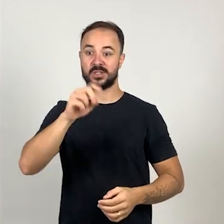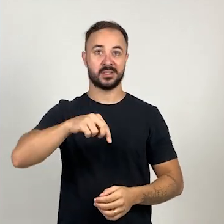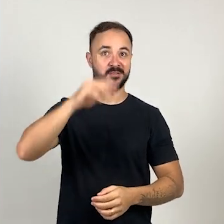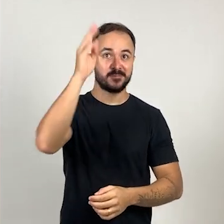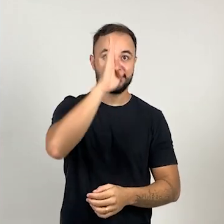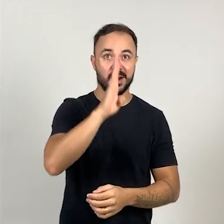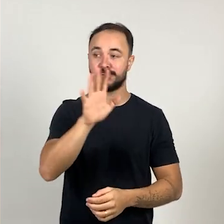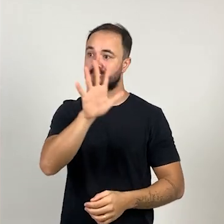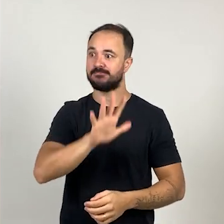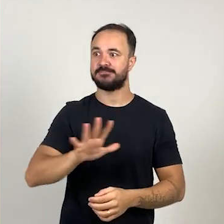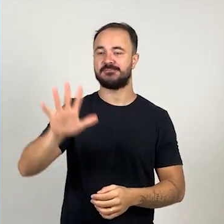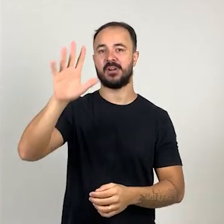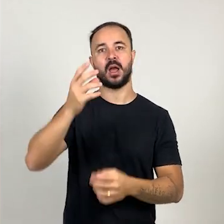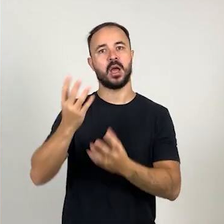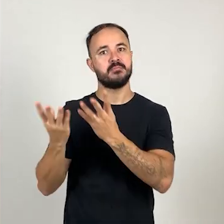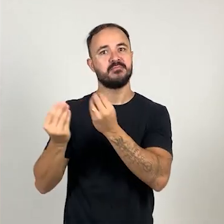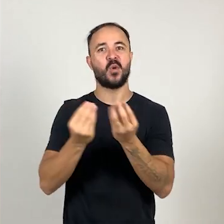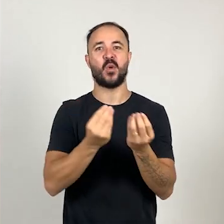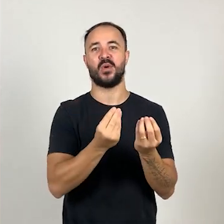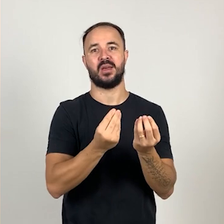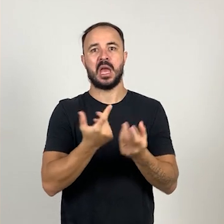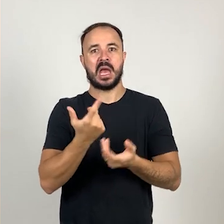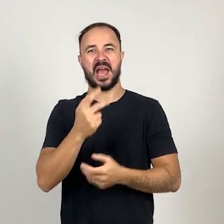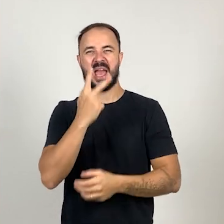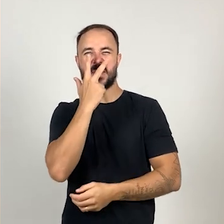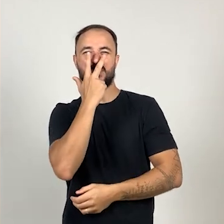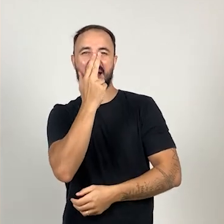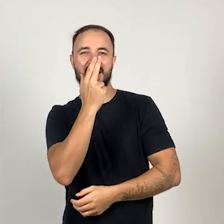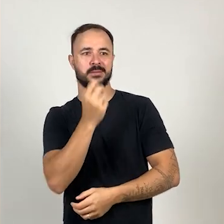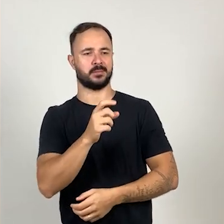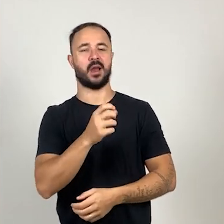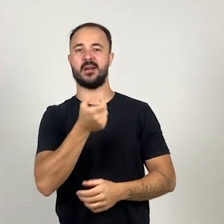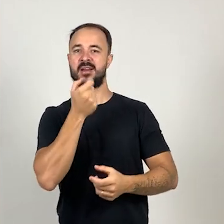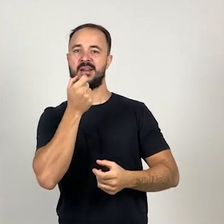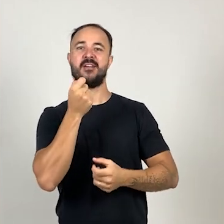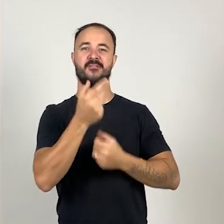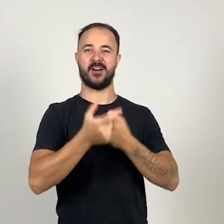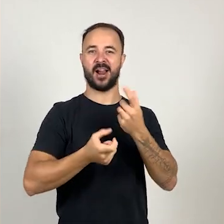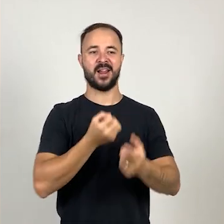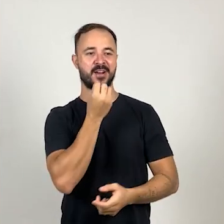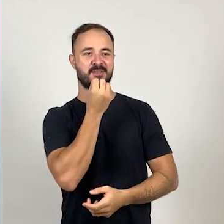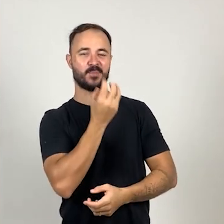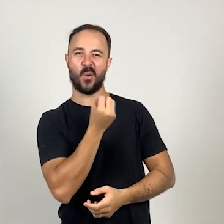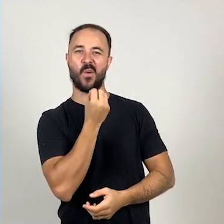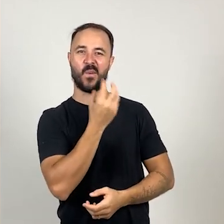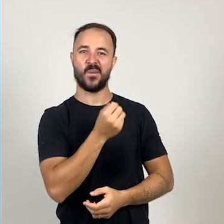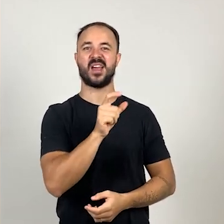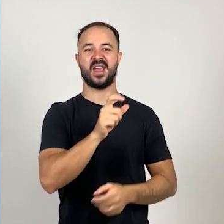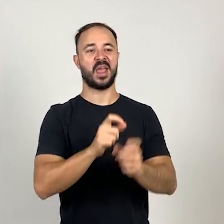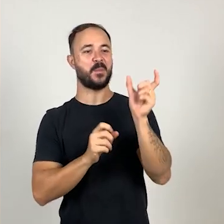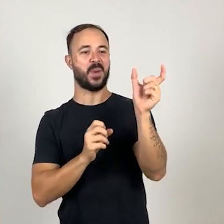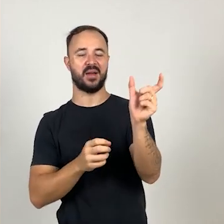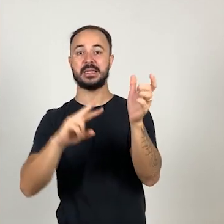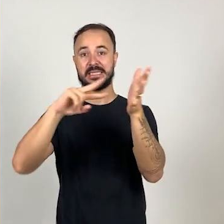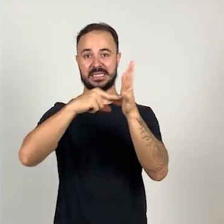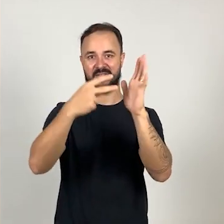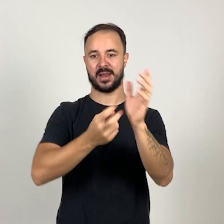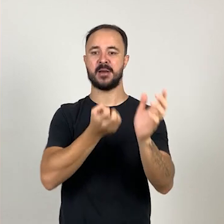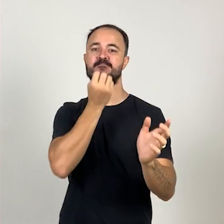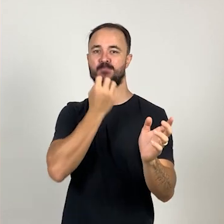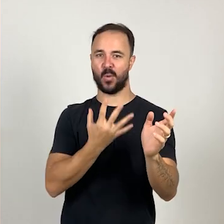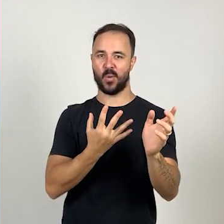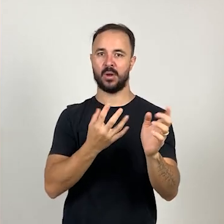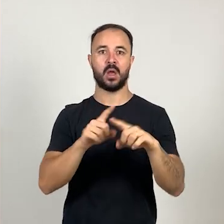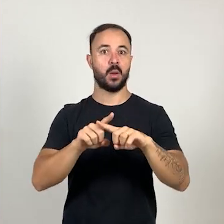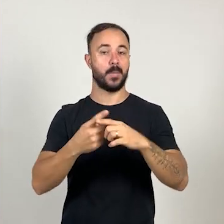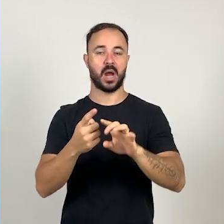e muitas vezes é considerada um elogio à cor da pele. Só que essa expressão associa a cor da pele a algo